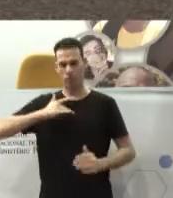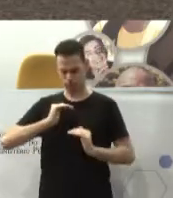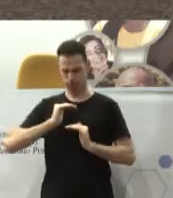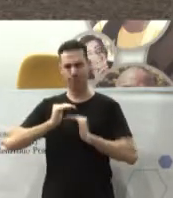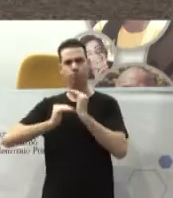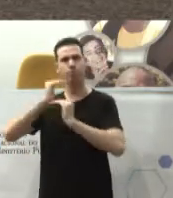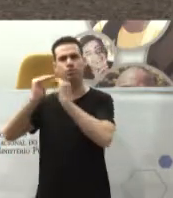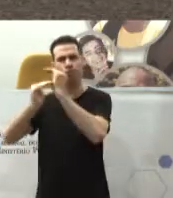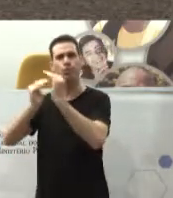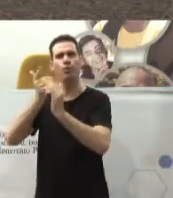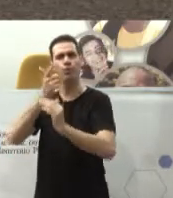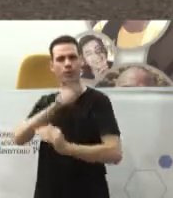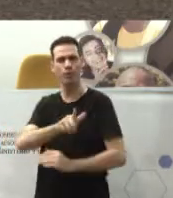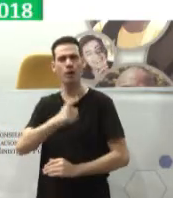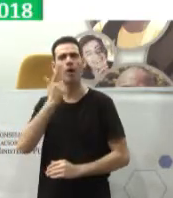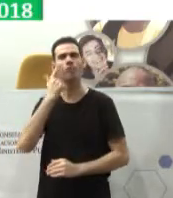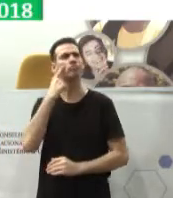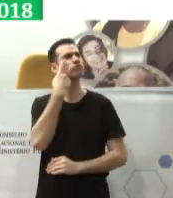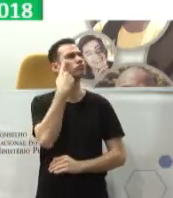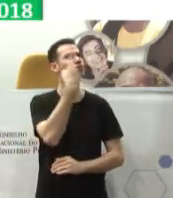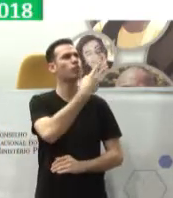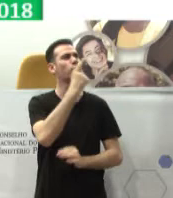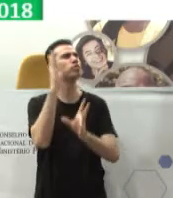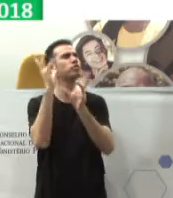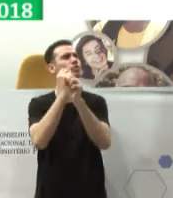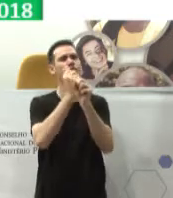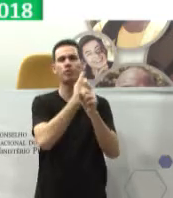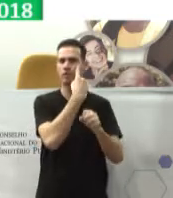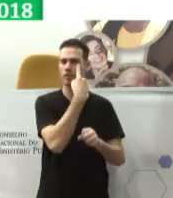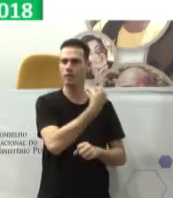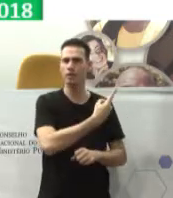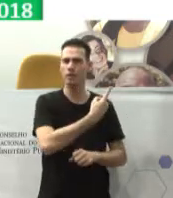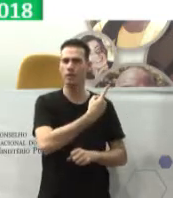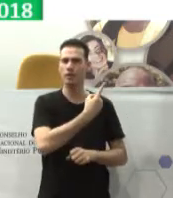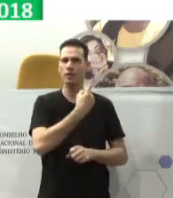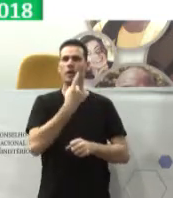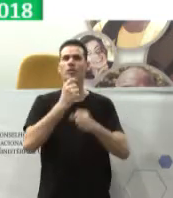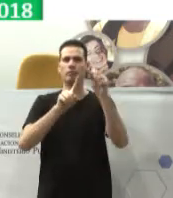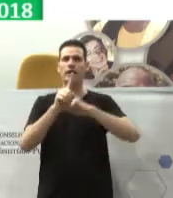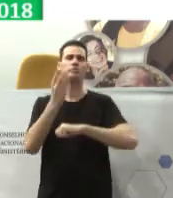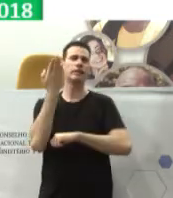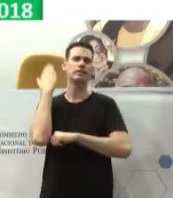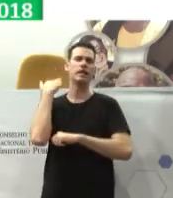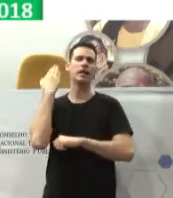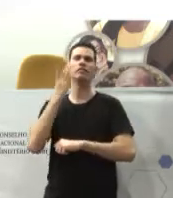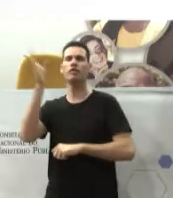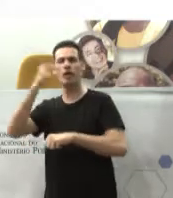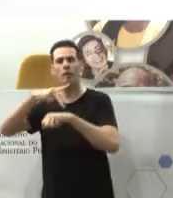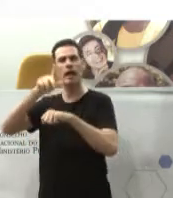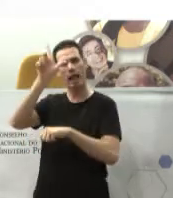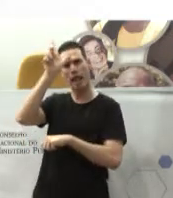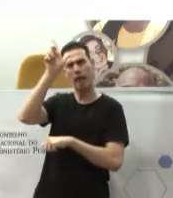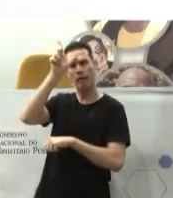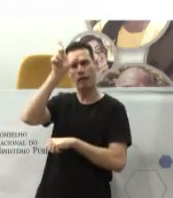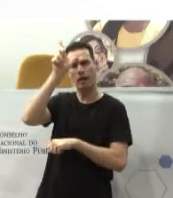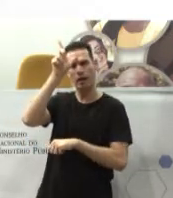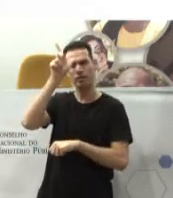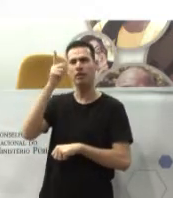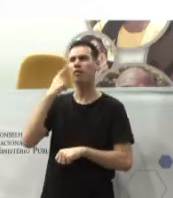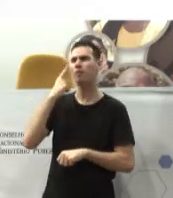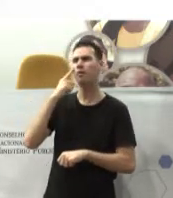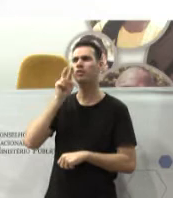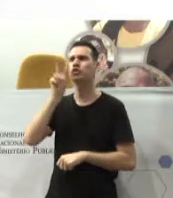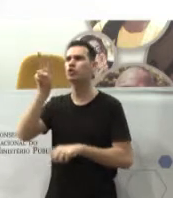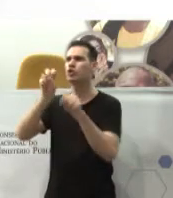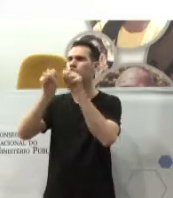Eu fiz esse levantamento aqui, que agora, mês passado, estive na Alemanha, em Bremen, e eu pensei, o que eu vou falar para os alemães sobre o